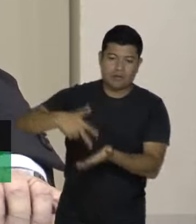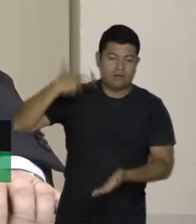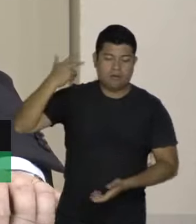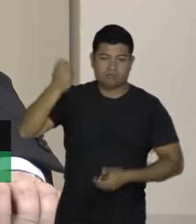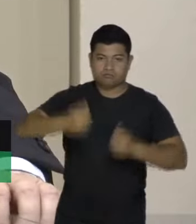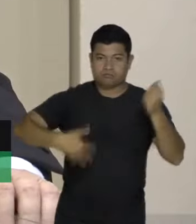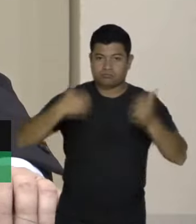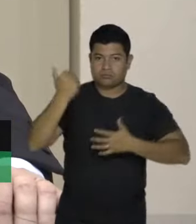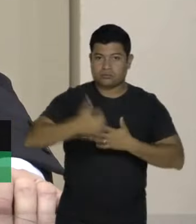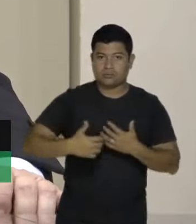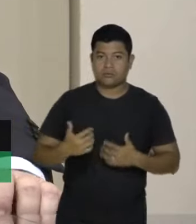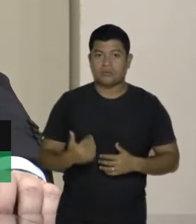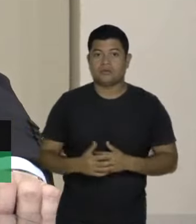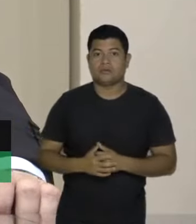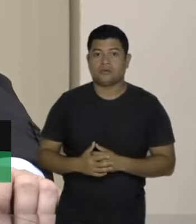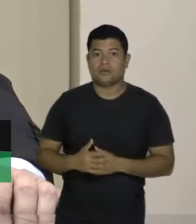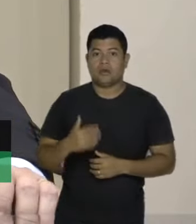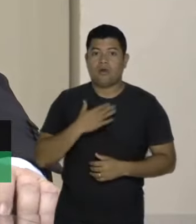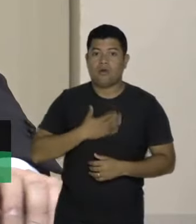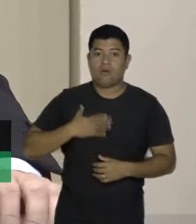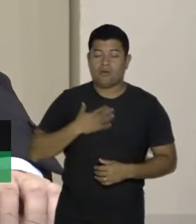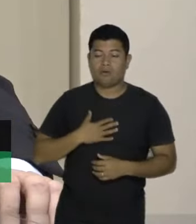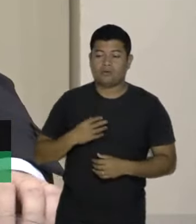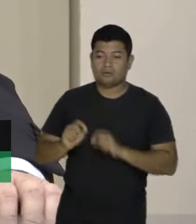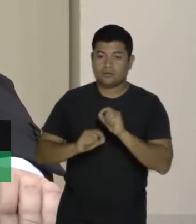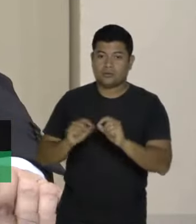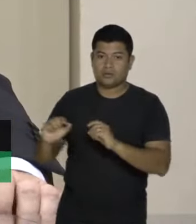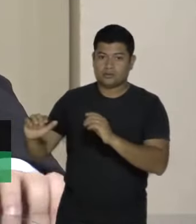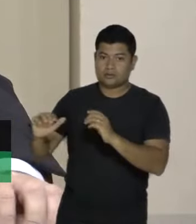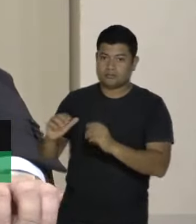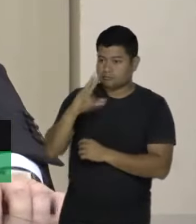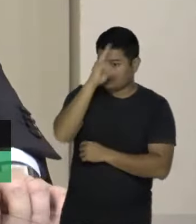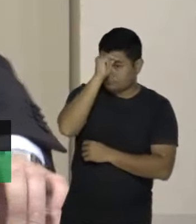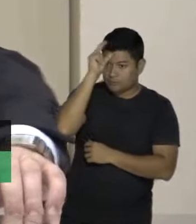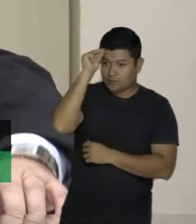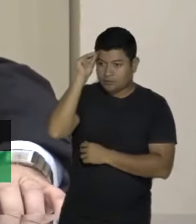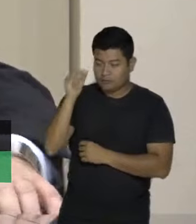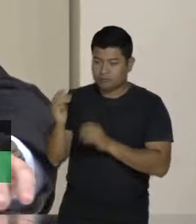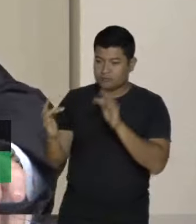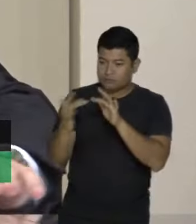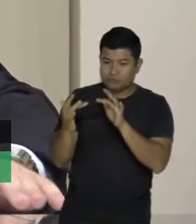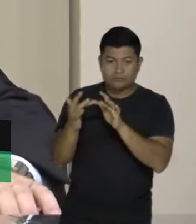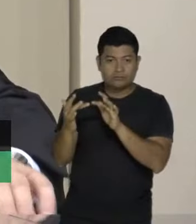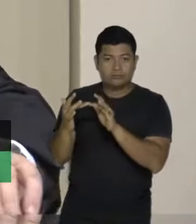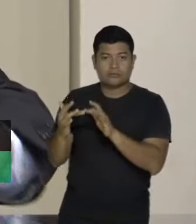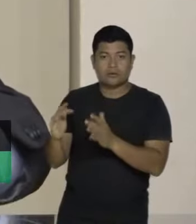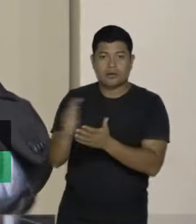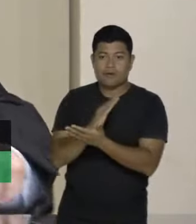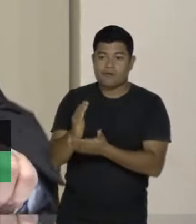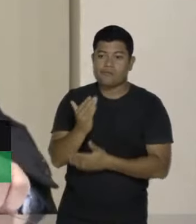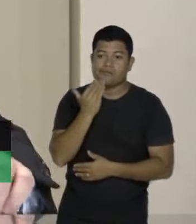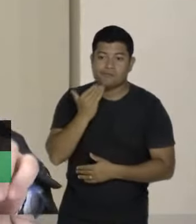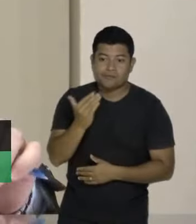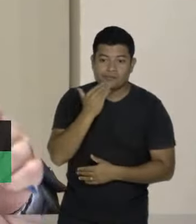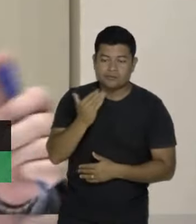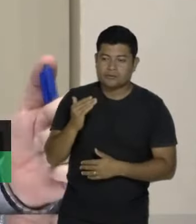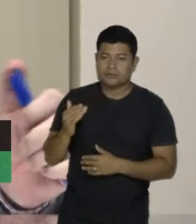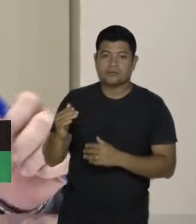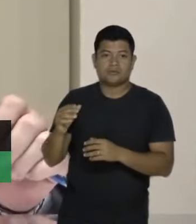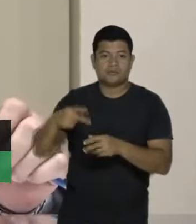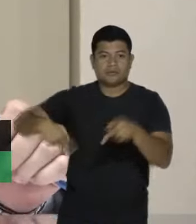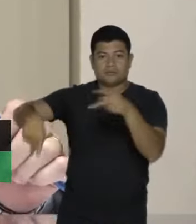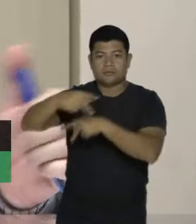que gostam de receber e acompanhar prefeitos, lideranças, pleitos. Então, sempre